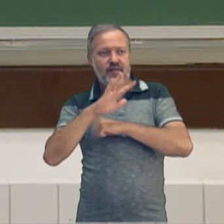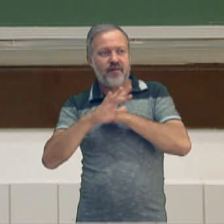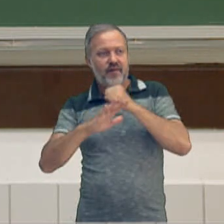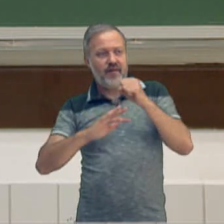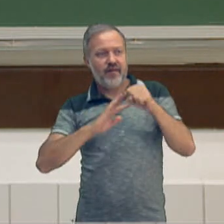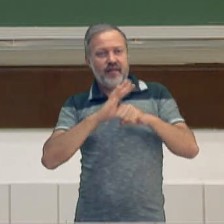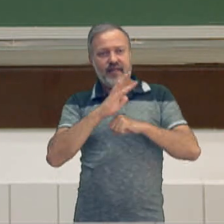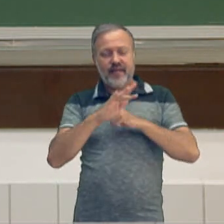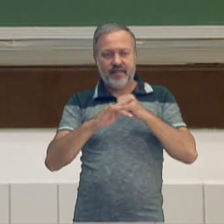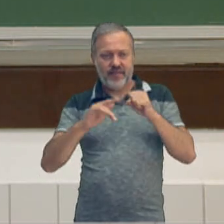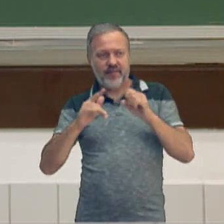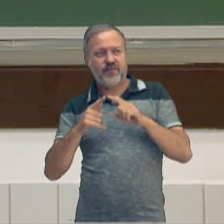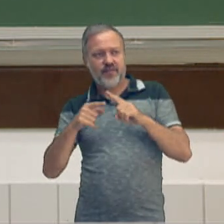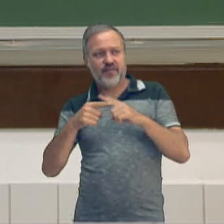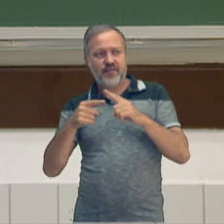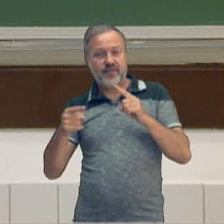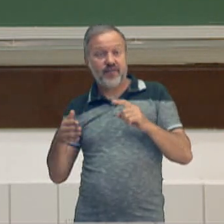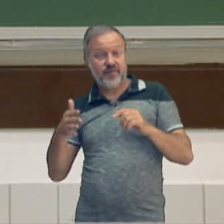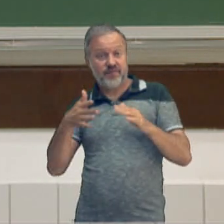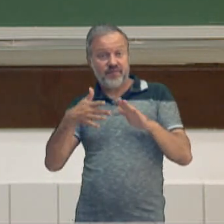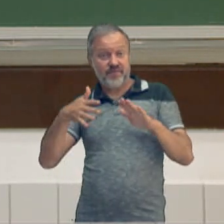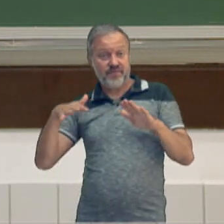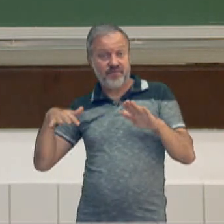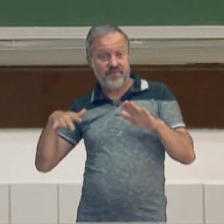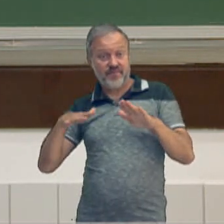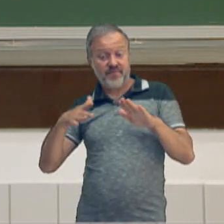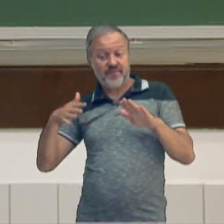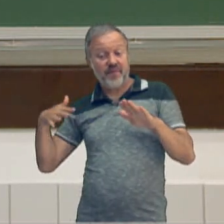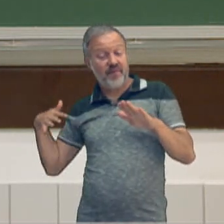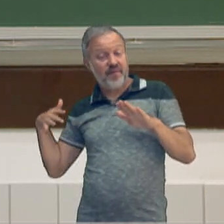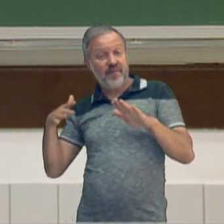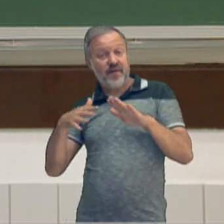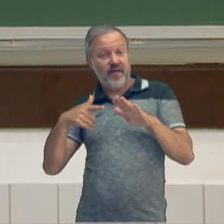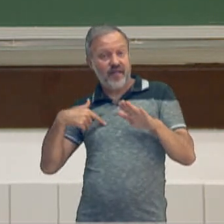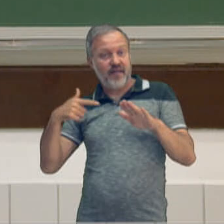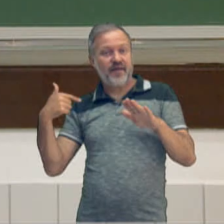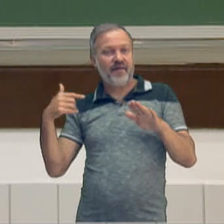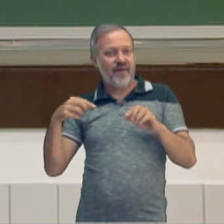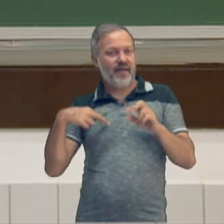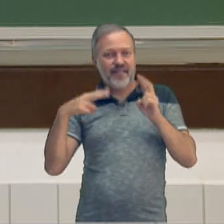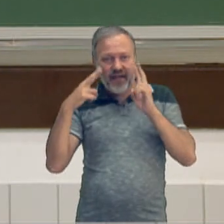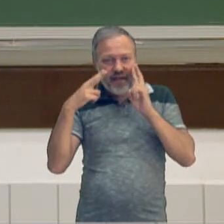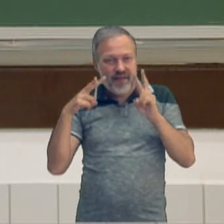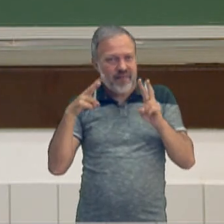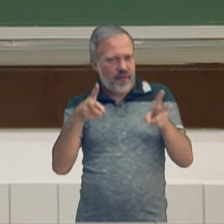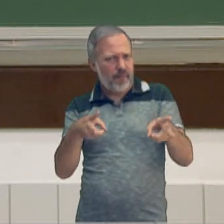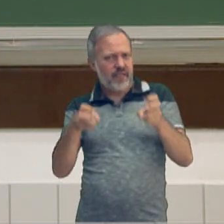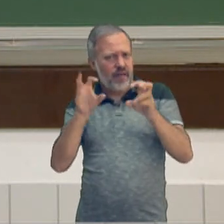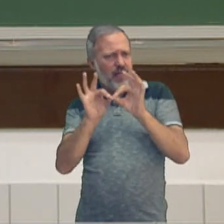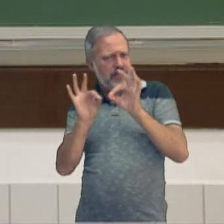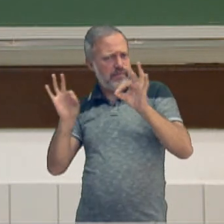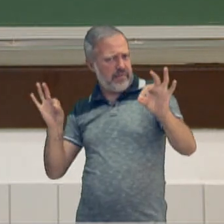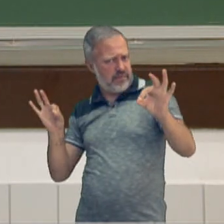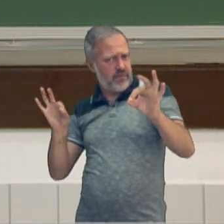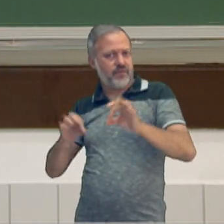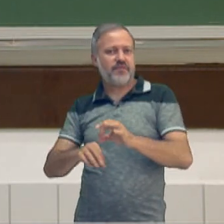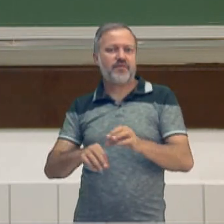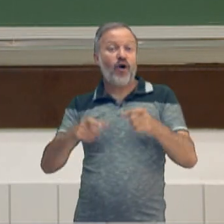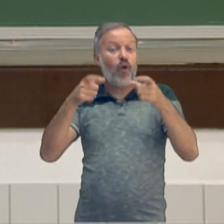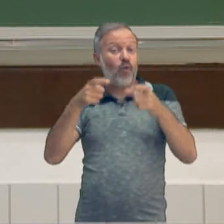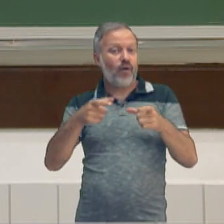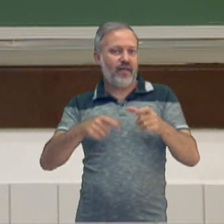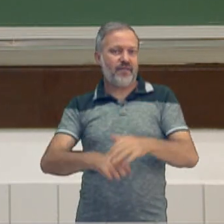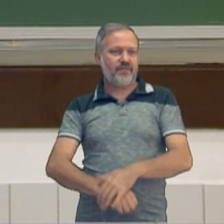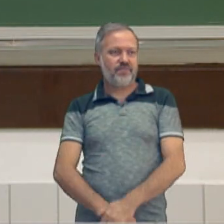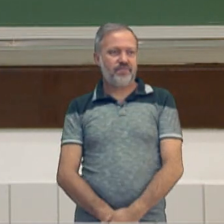gordura que eles têm na cabeça e eles conseguem calcular a distância que eles estão do objeto. Que interessante, né? Vamos para os exercícios, gente,